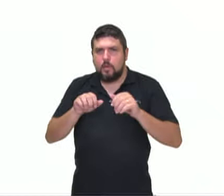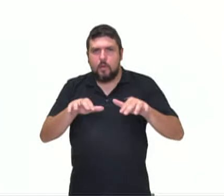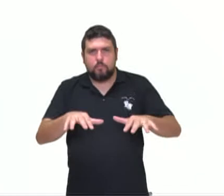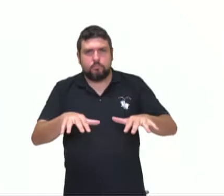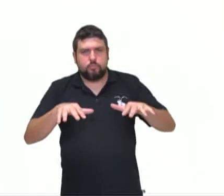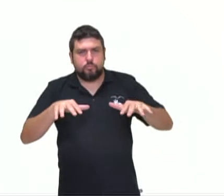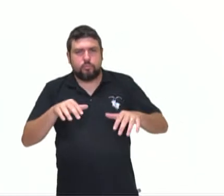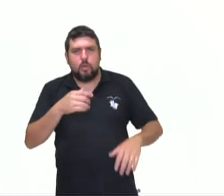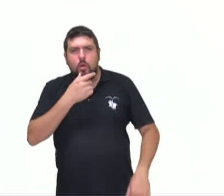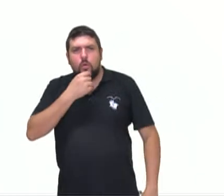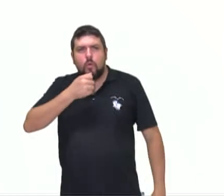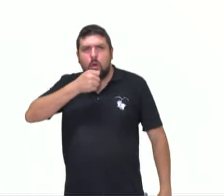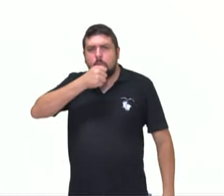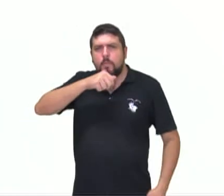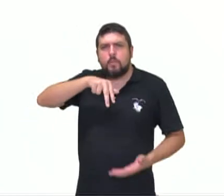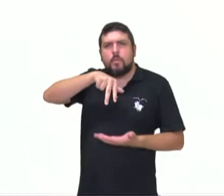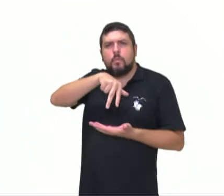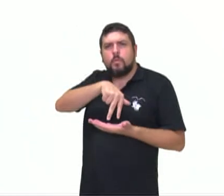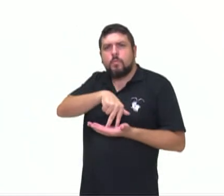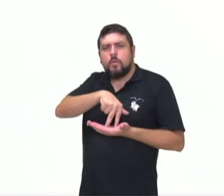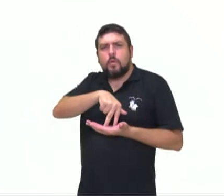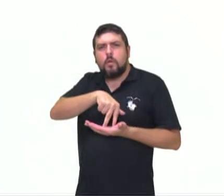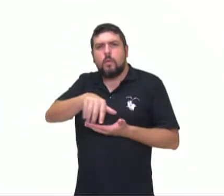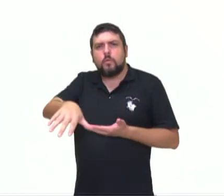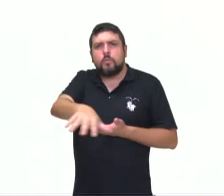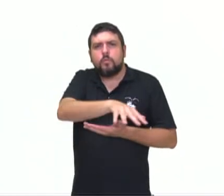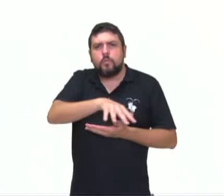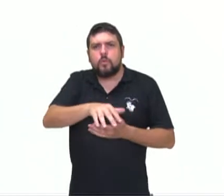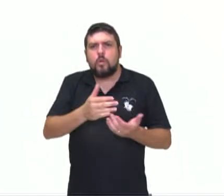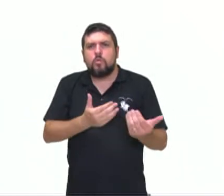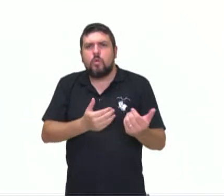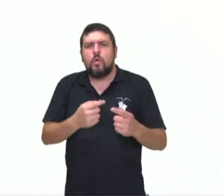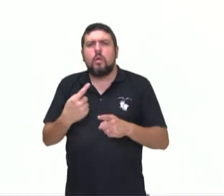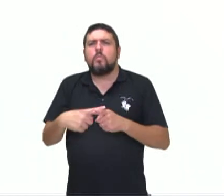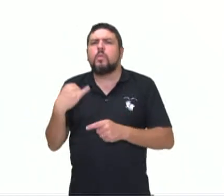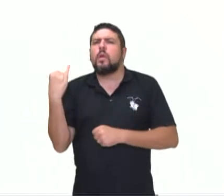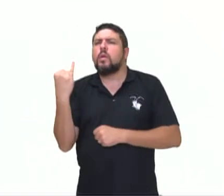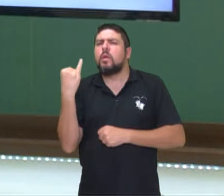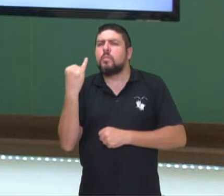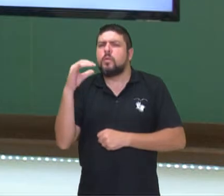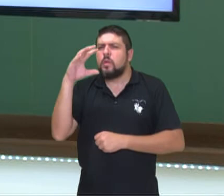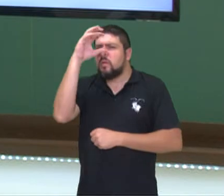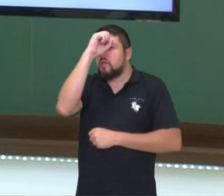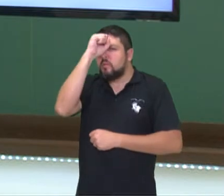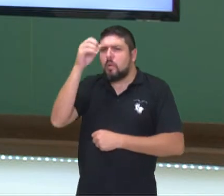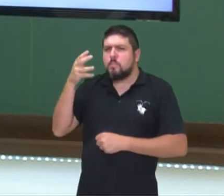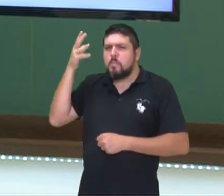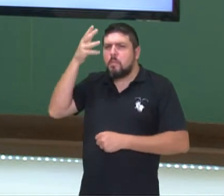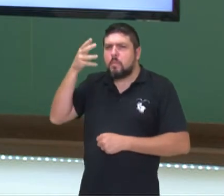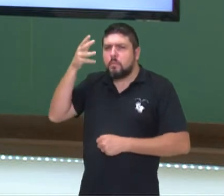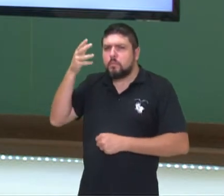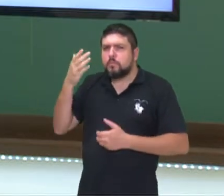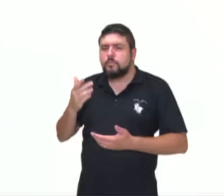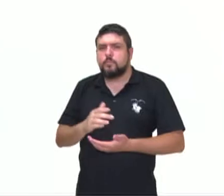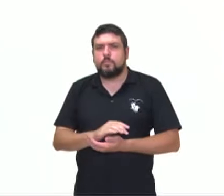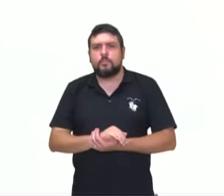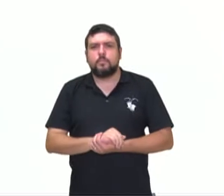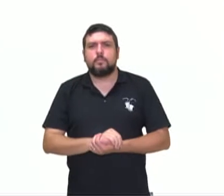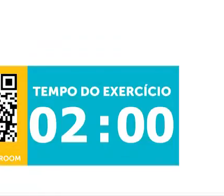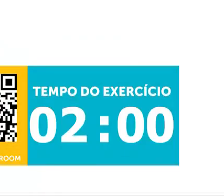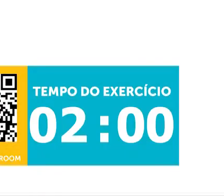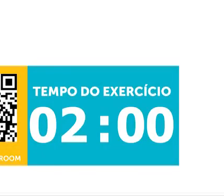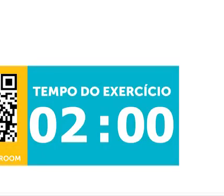homem falando com uma plateia aqui de jovens, porque é tão importante aprendermos as técnicas de oratória.